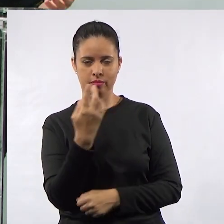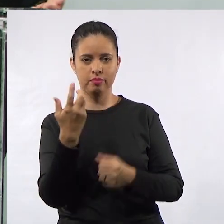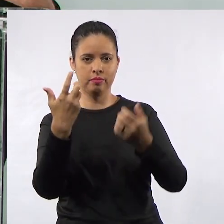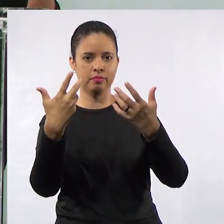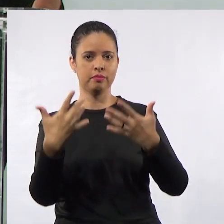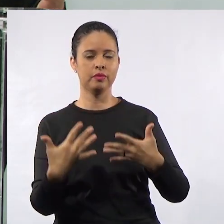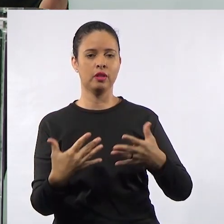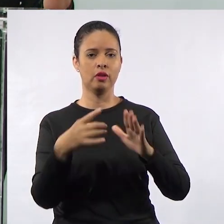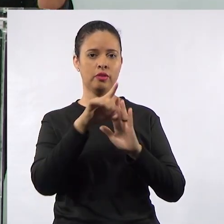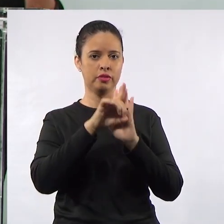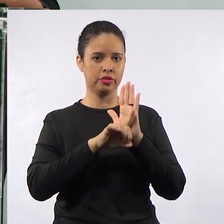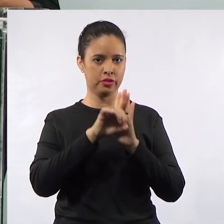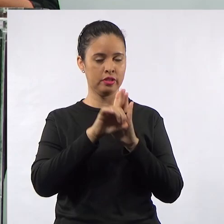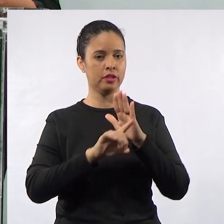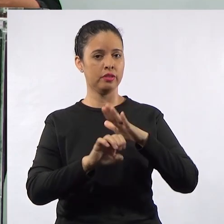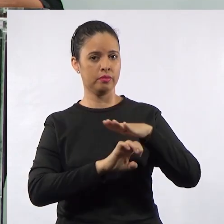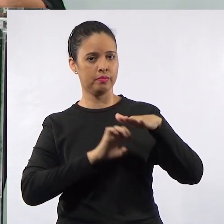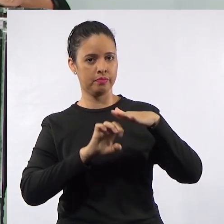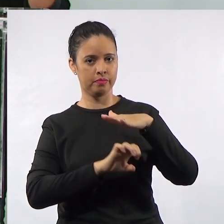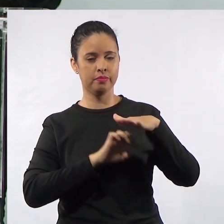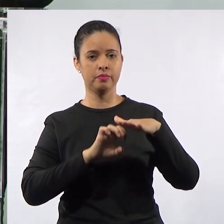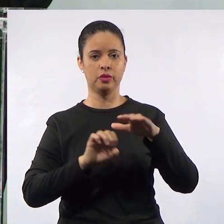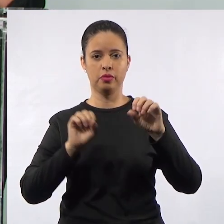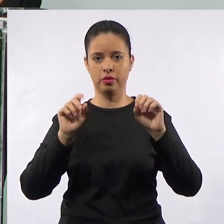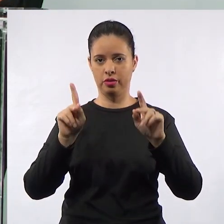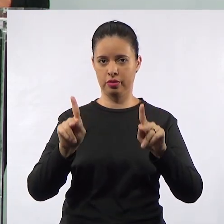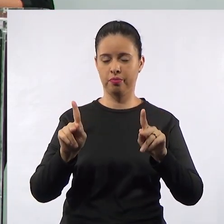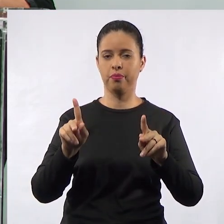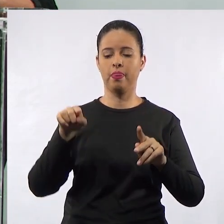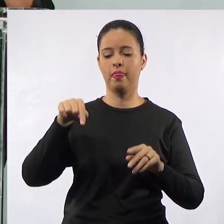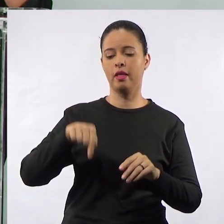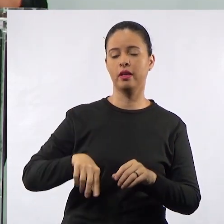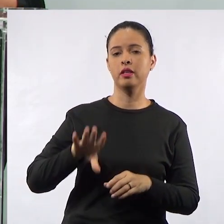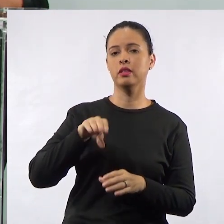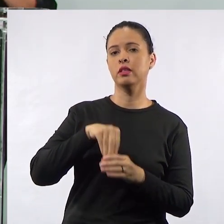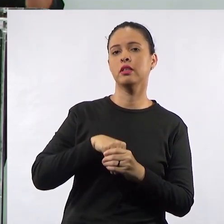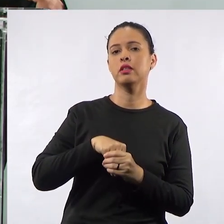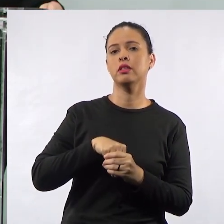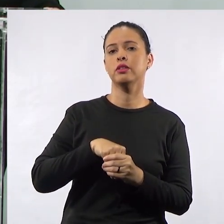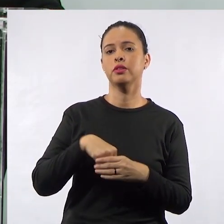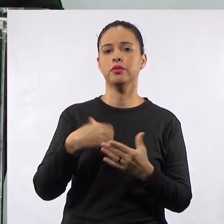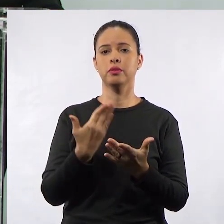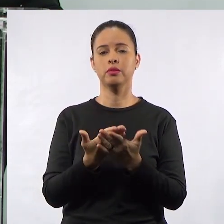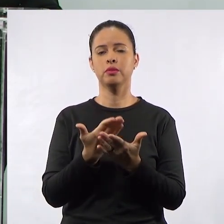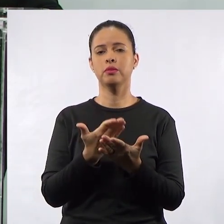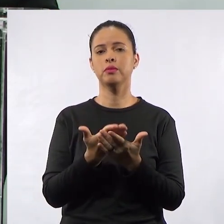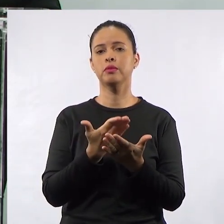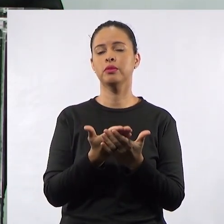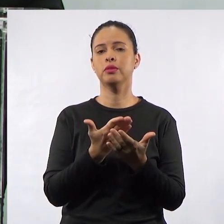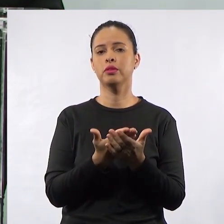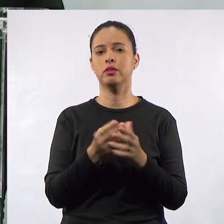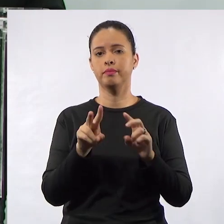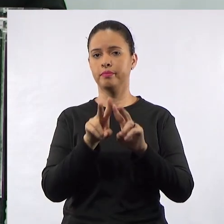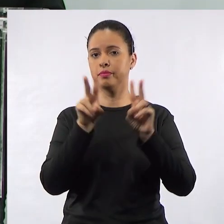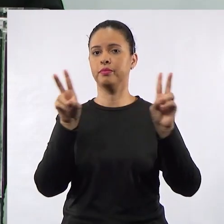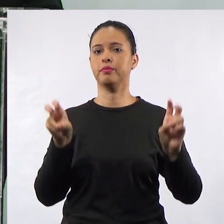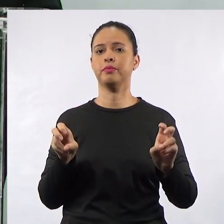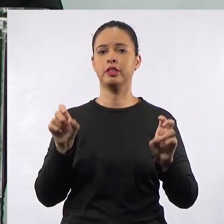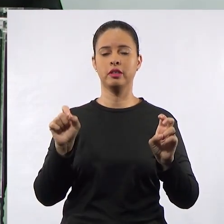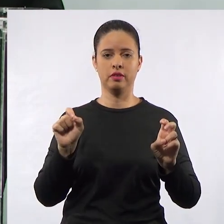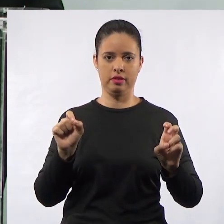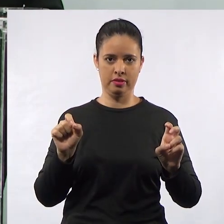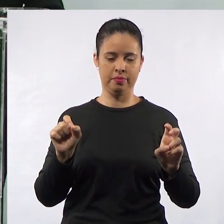falando sobre o direito empresarial Tá certo e dentro desta aula nós vamos tratar sobre a temática